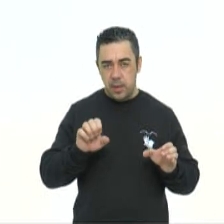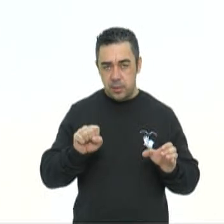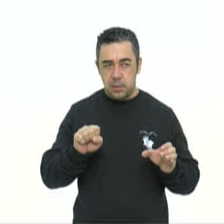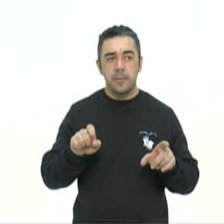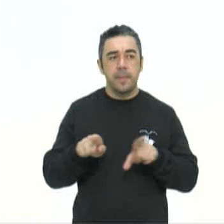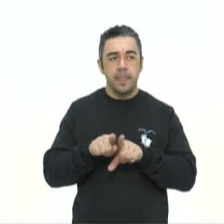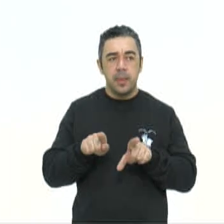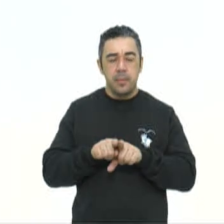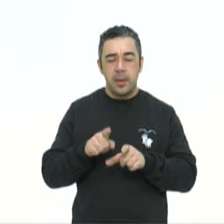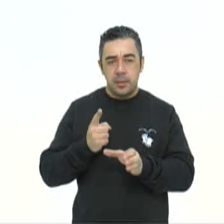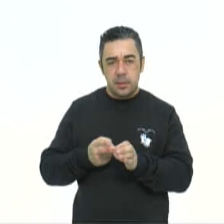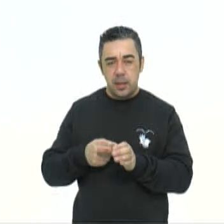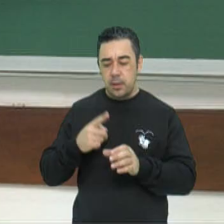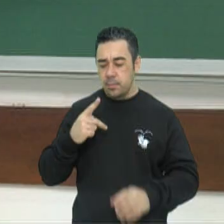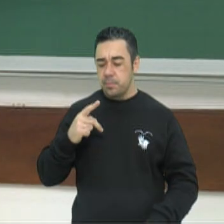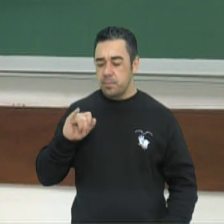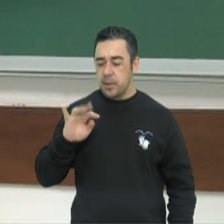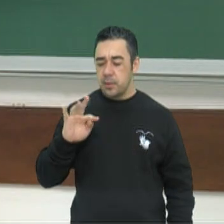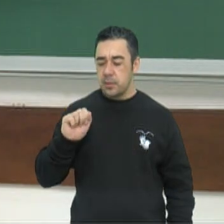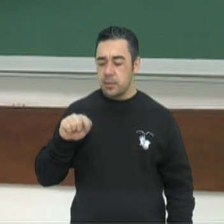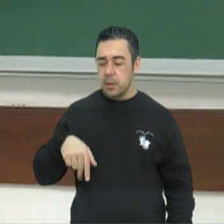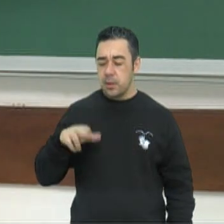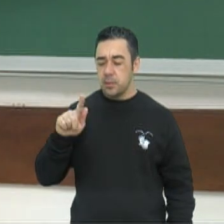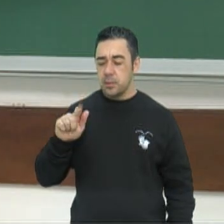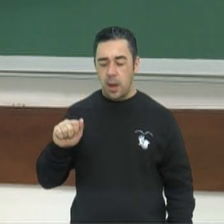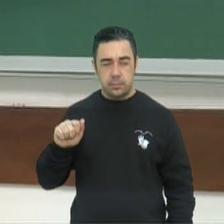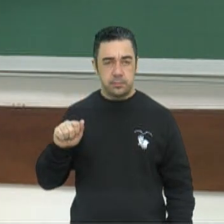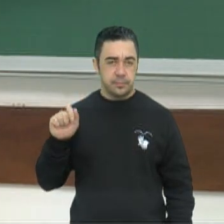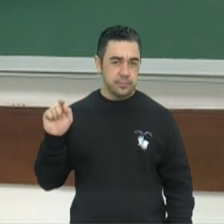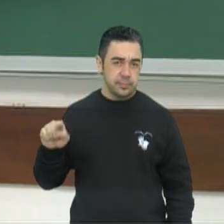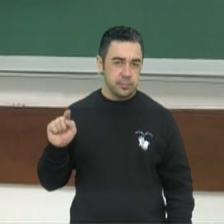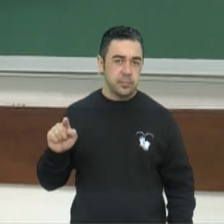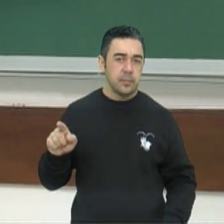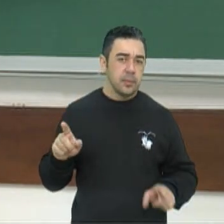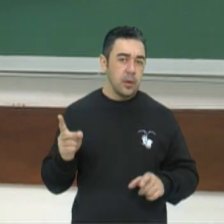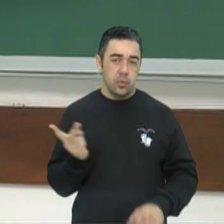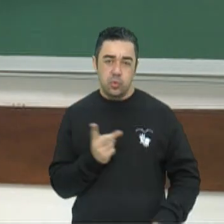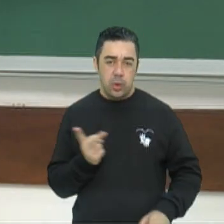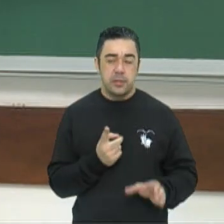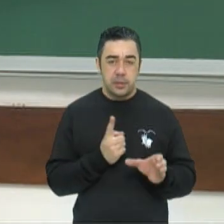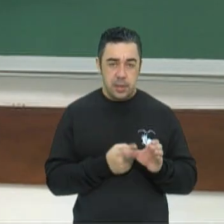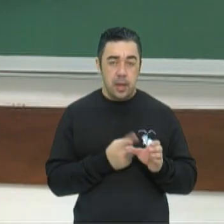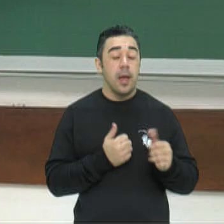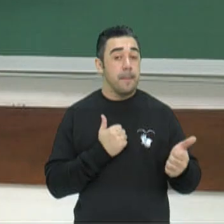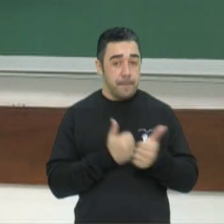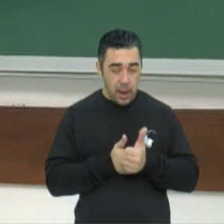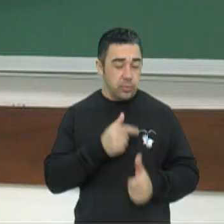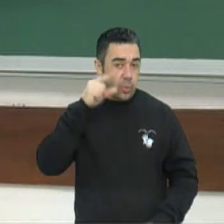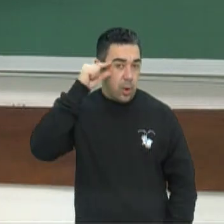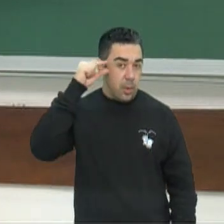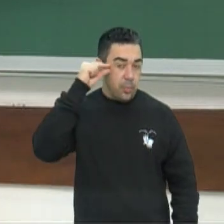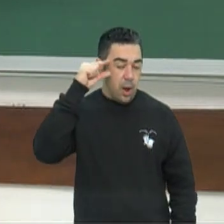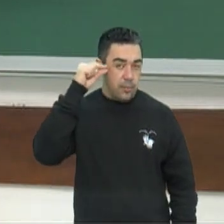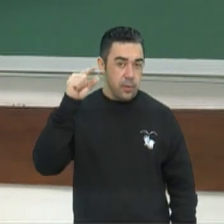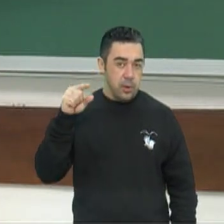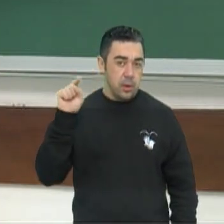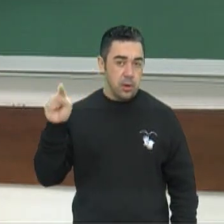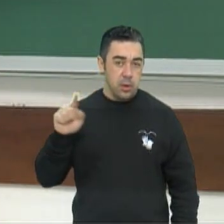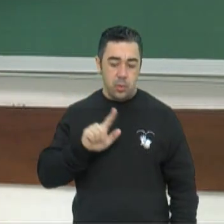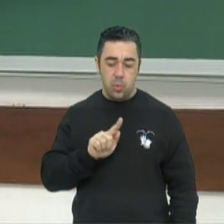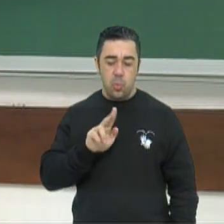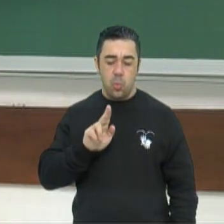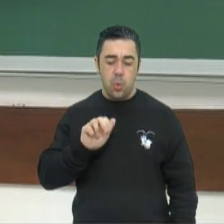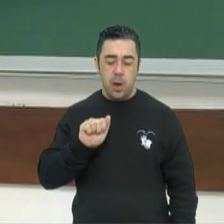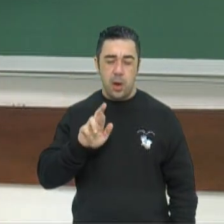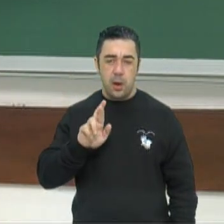E esses municípios, Pitanga e também Manoel Ribas, estão próximos de Guarapuava, que é a região mais